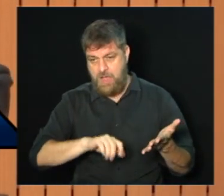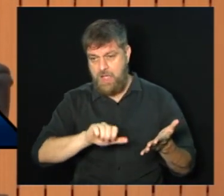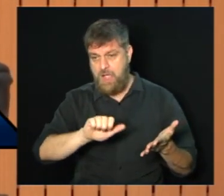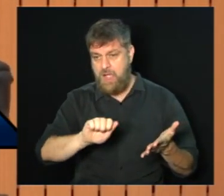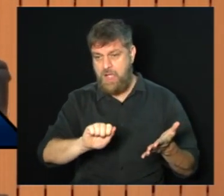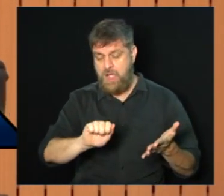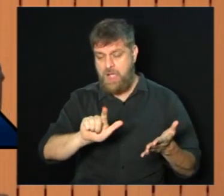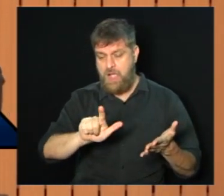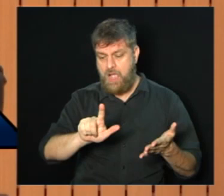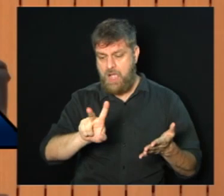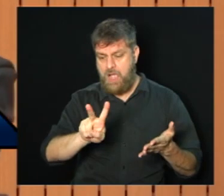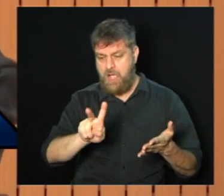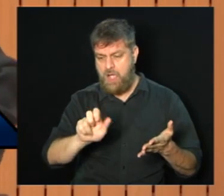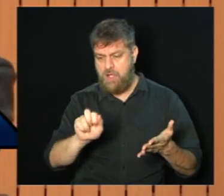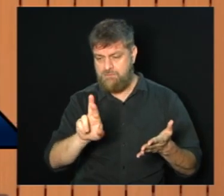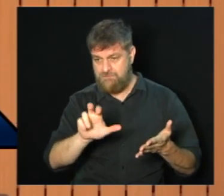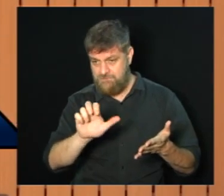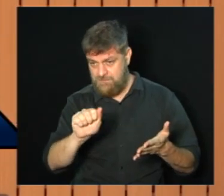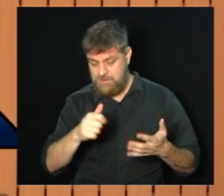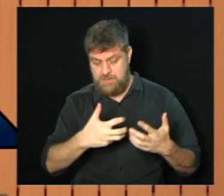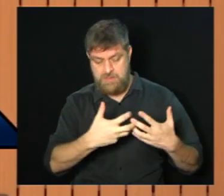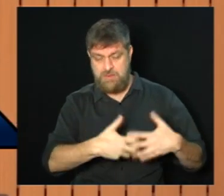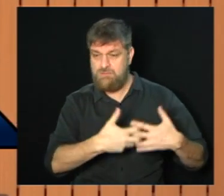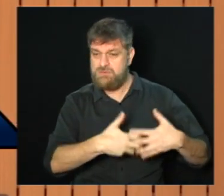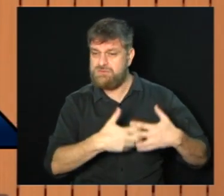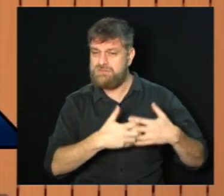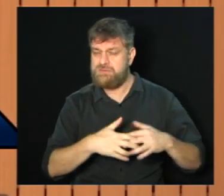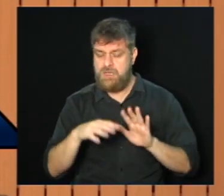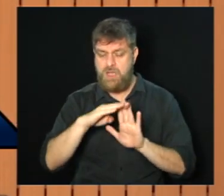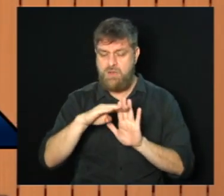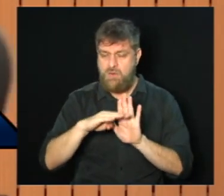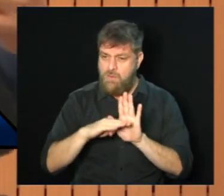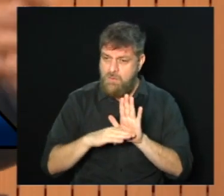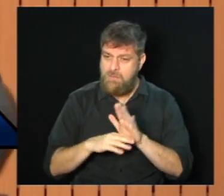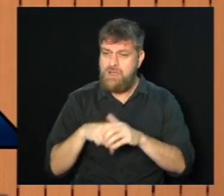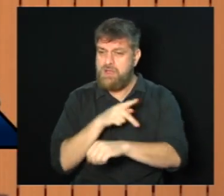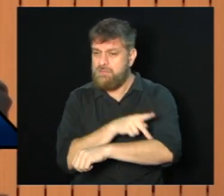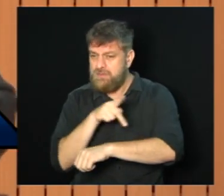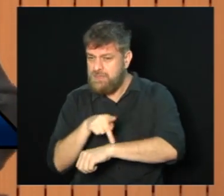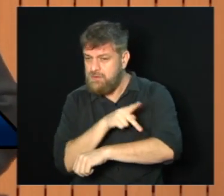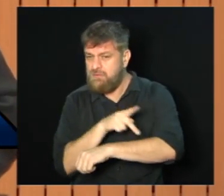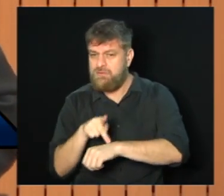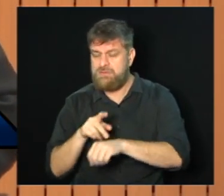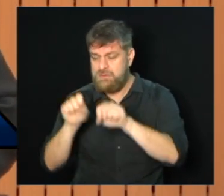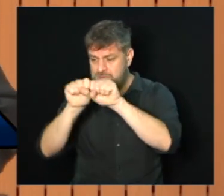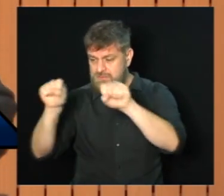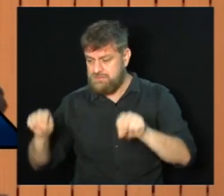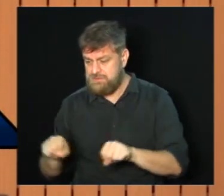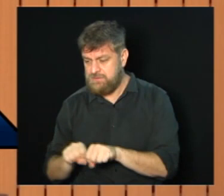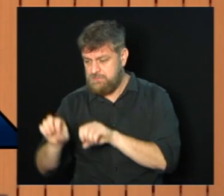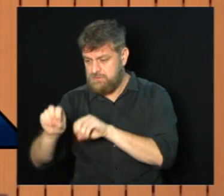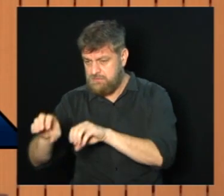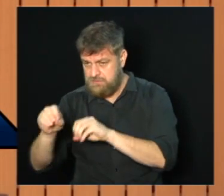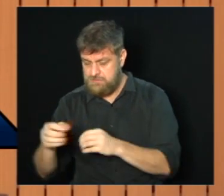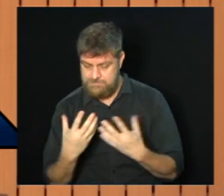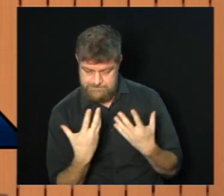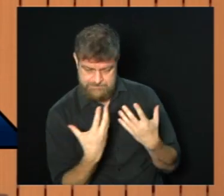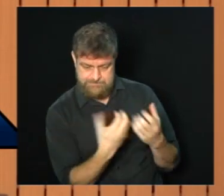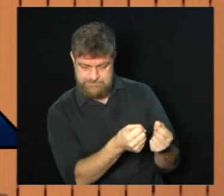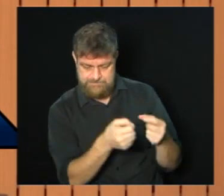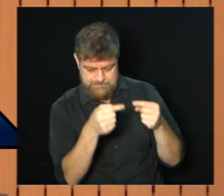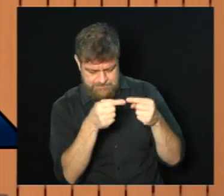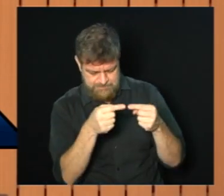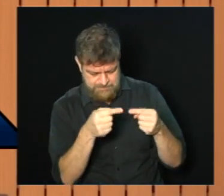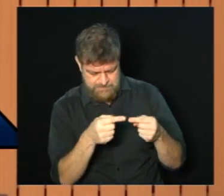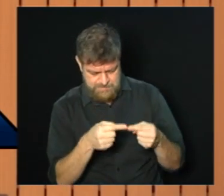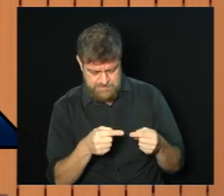um plano, um programa pedagógico aprovado pelo Sistema Municipal de Educação. Então, elas